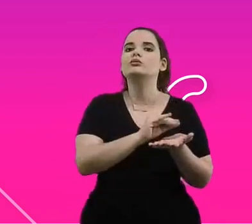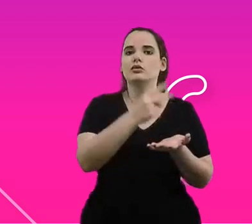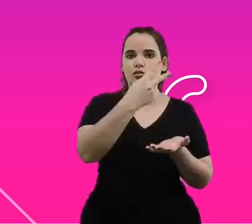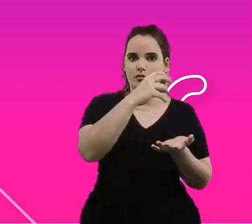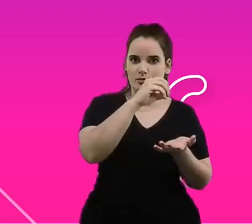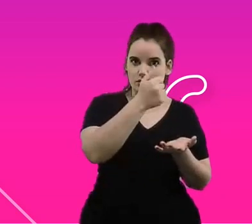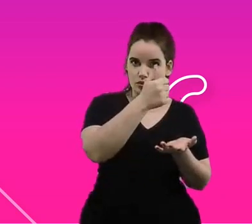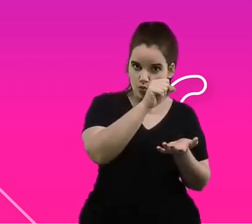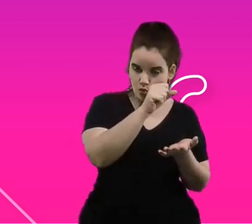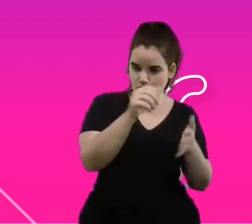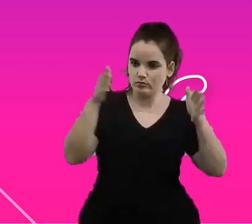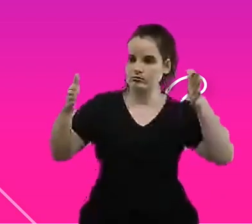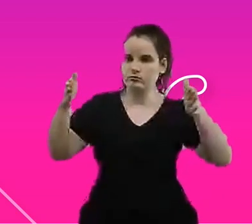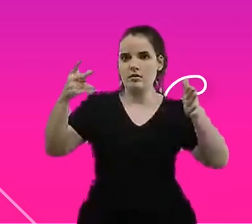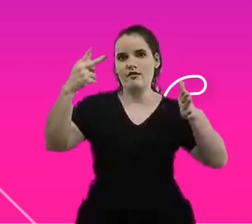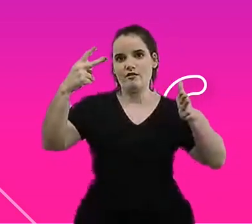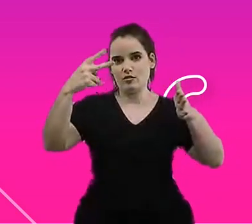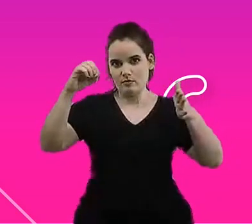Parabéns.